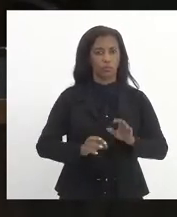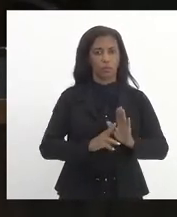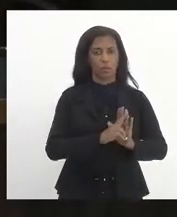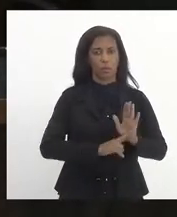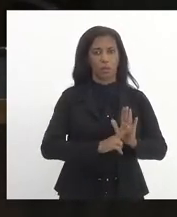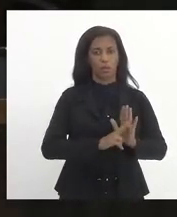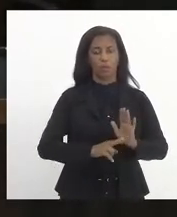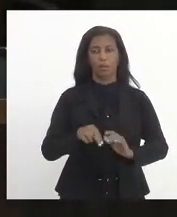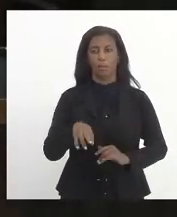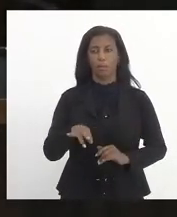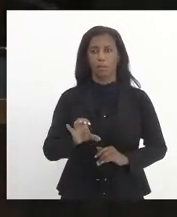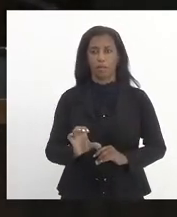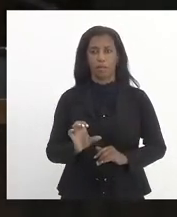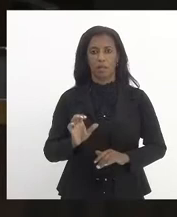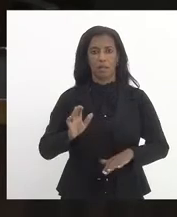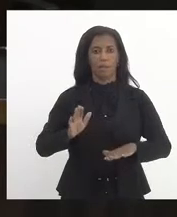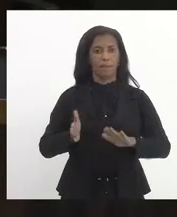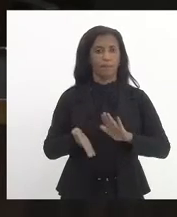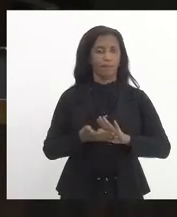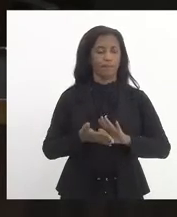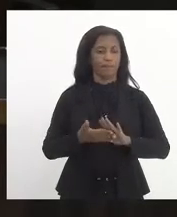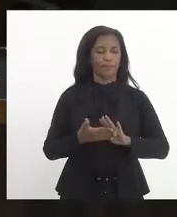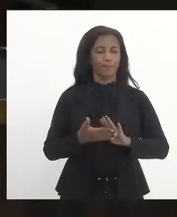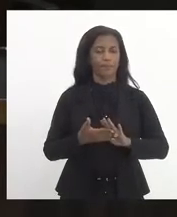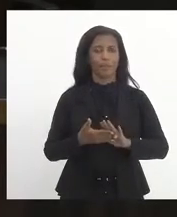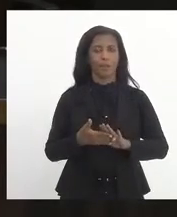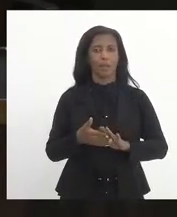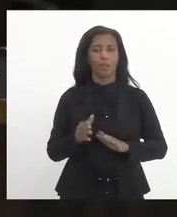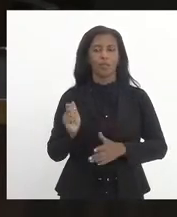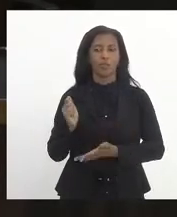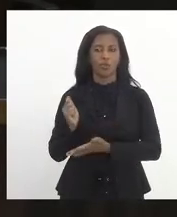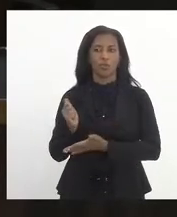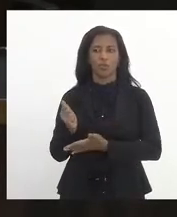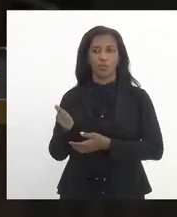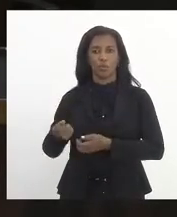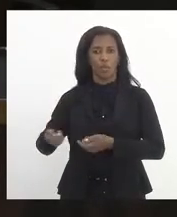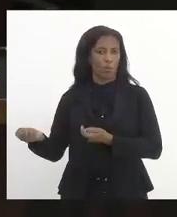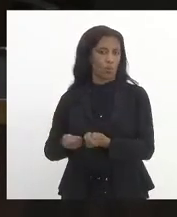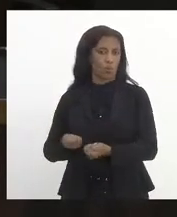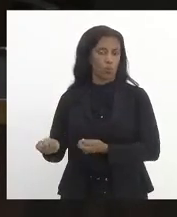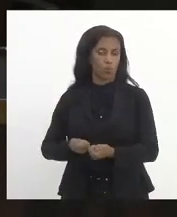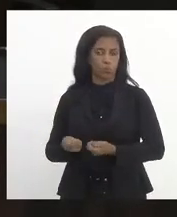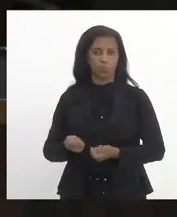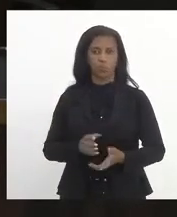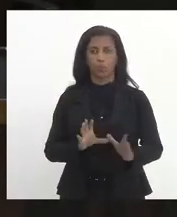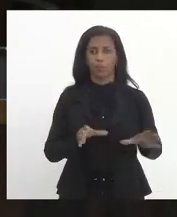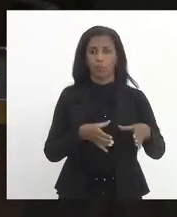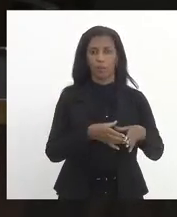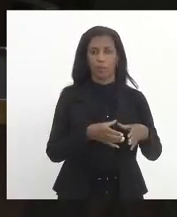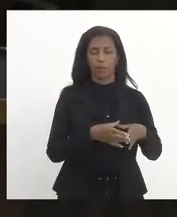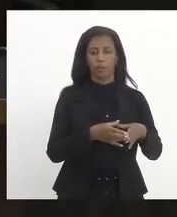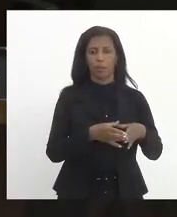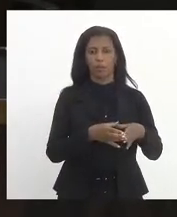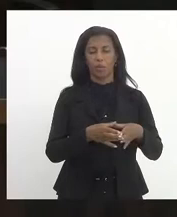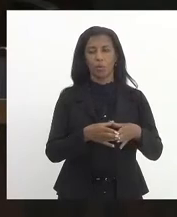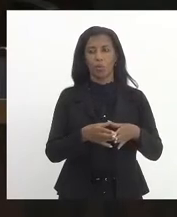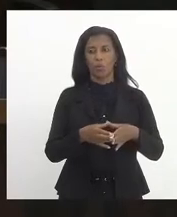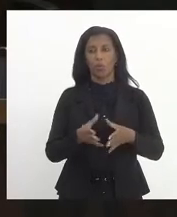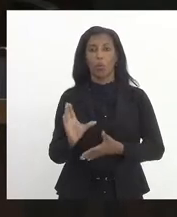Carlos Mink, pendendo de pareceres das Comissões de Defesa do Consumidor e de Economia. Pela Comissão de Defesa do